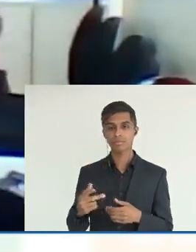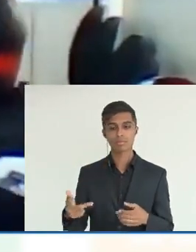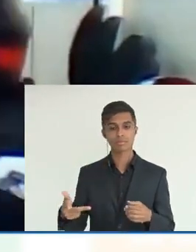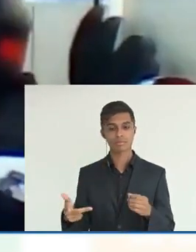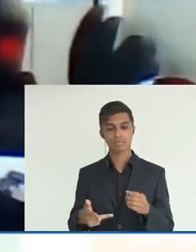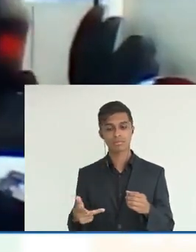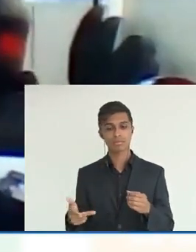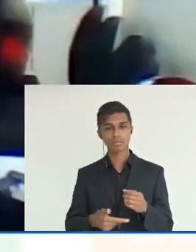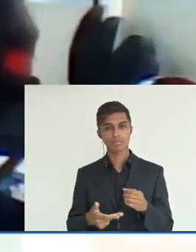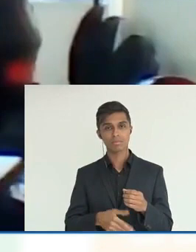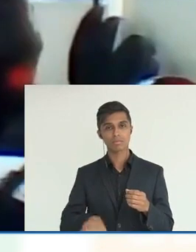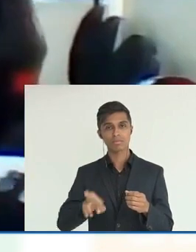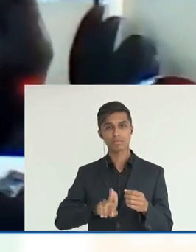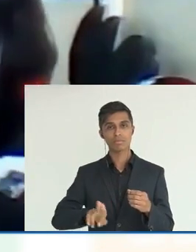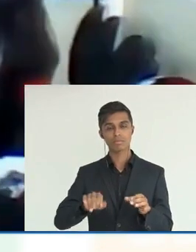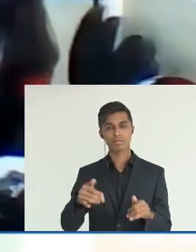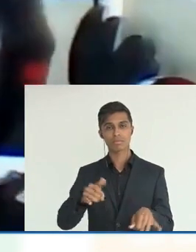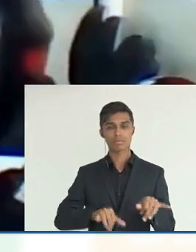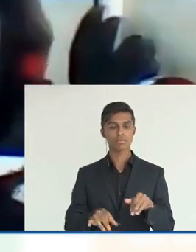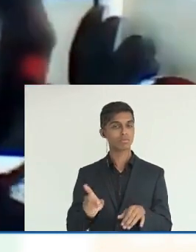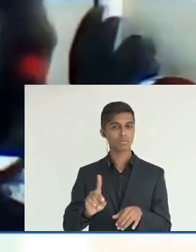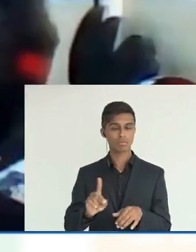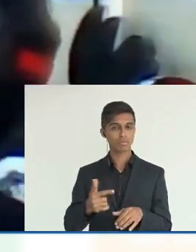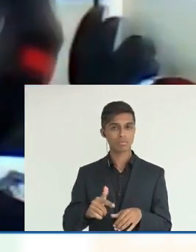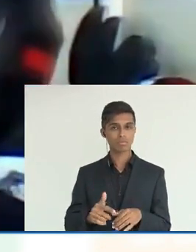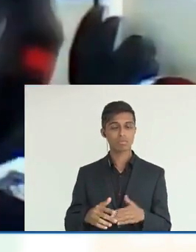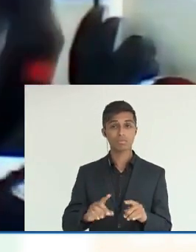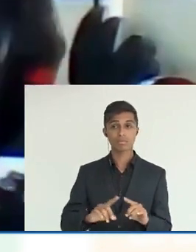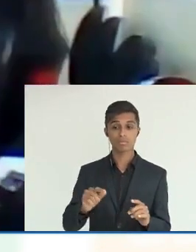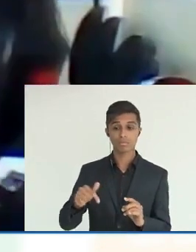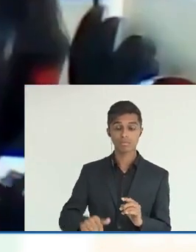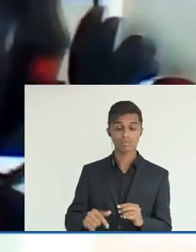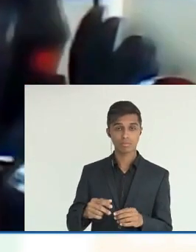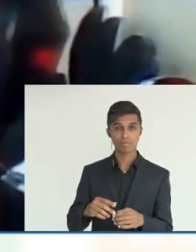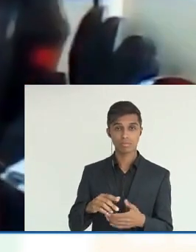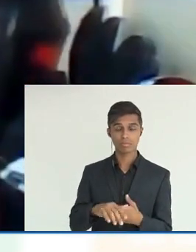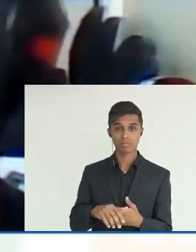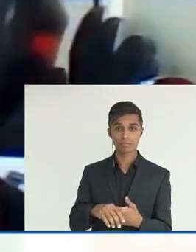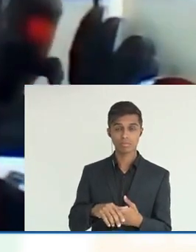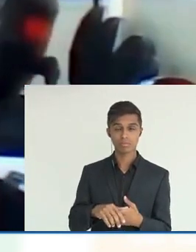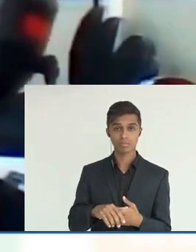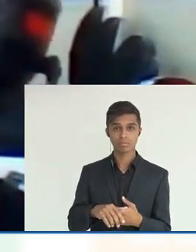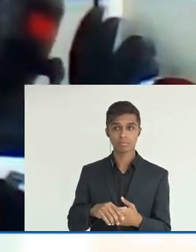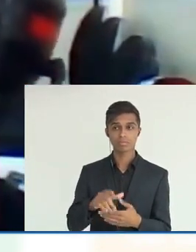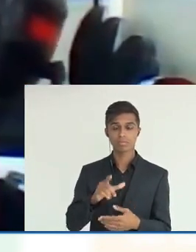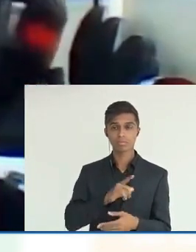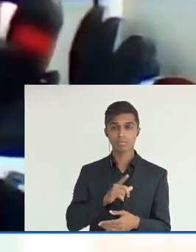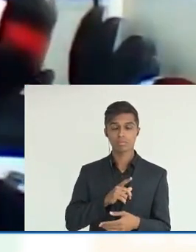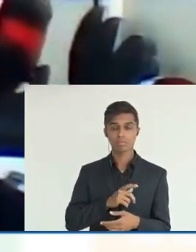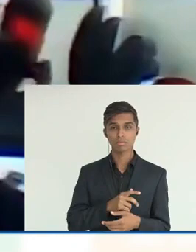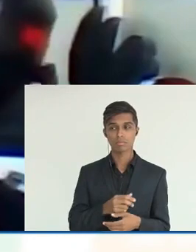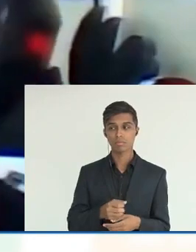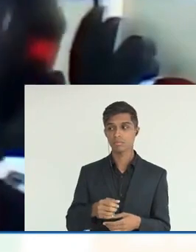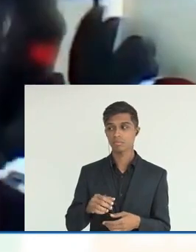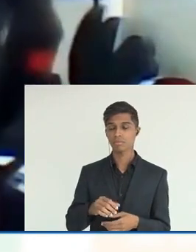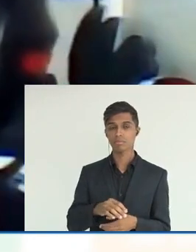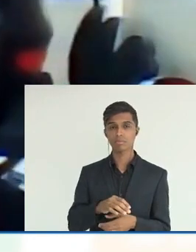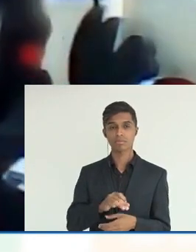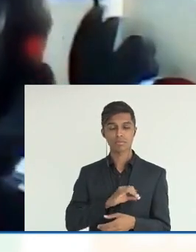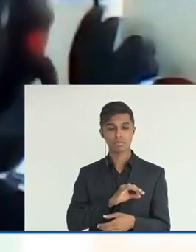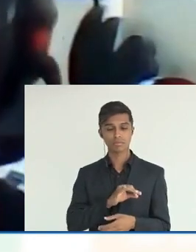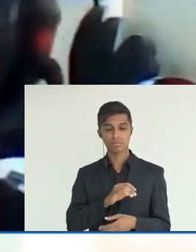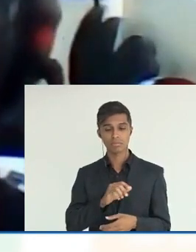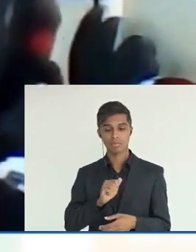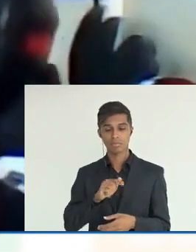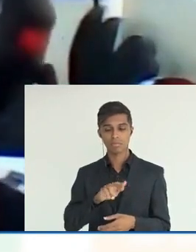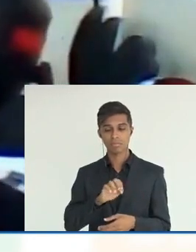tá? Mas como que funciona aqui em São Paulo? Aqui em São Paulo tem os agentes de controle de endemias.